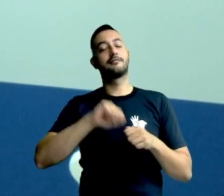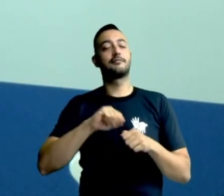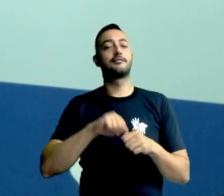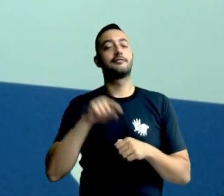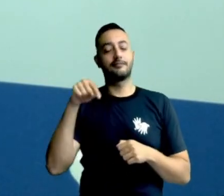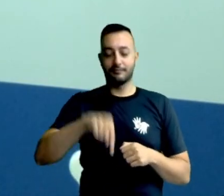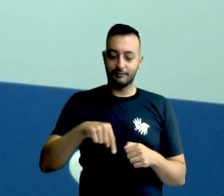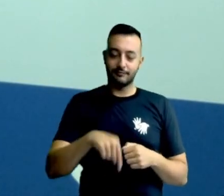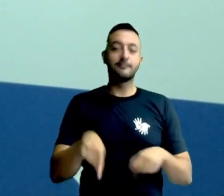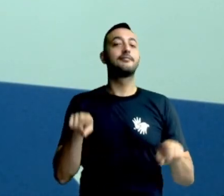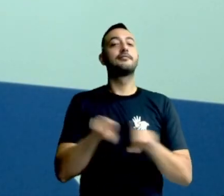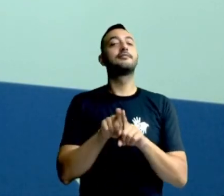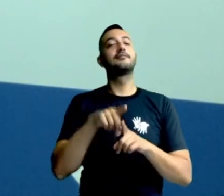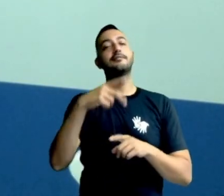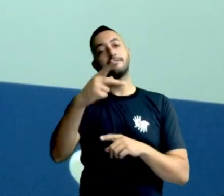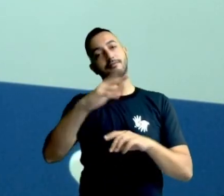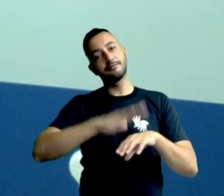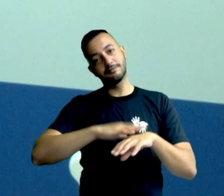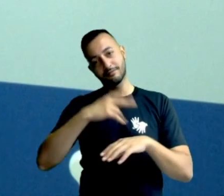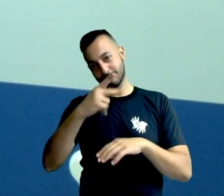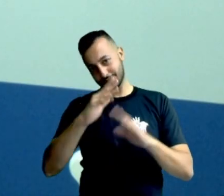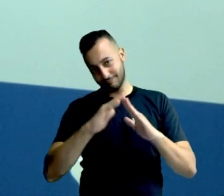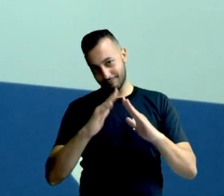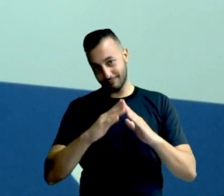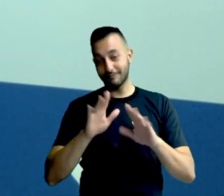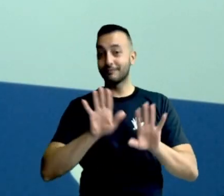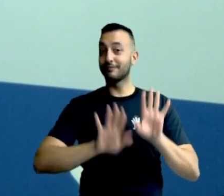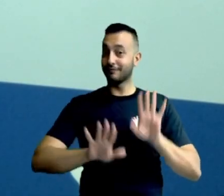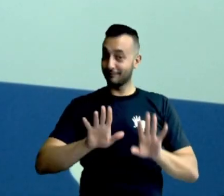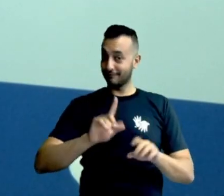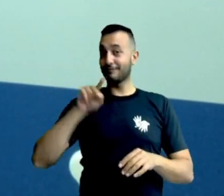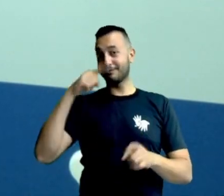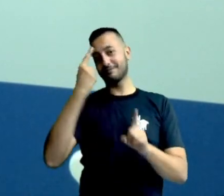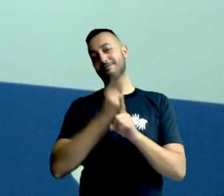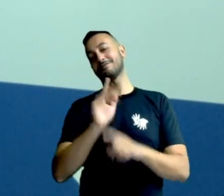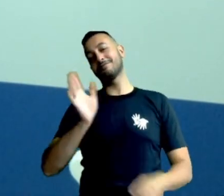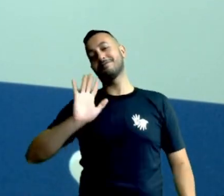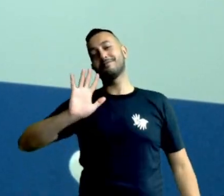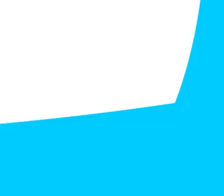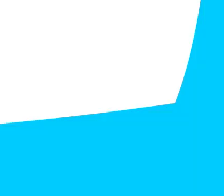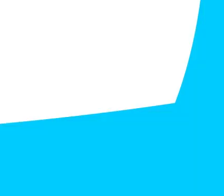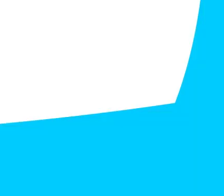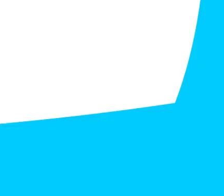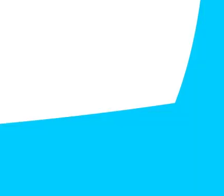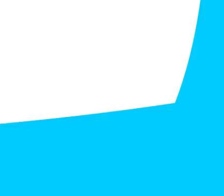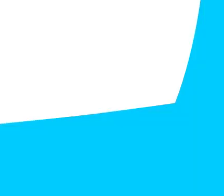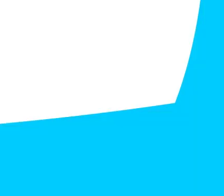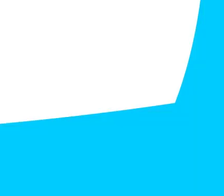fazer tanto aqui e você na sua casa. Se cuidem e até a próxima. Tchau, tchau.